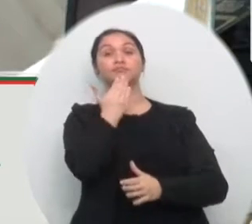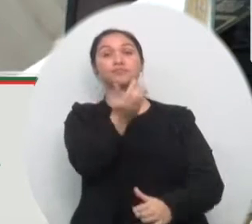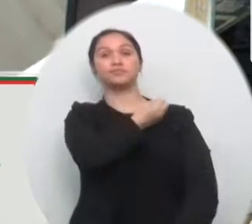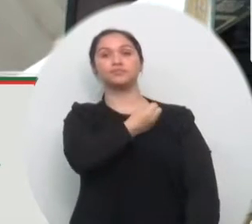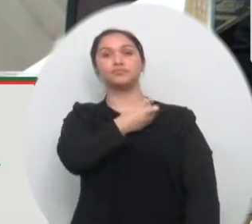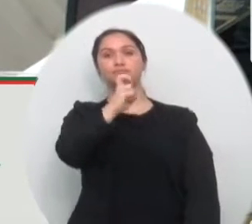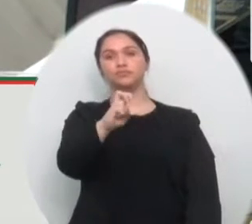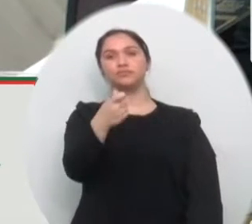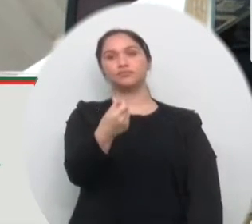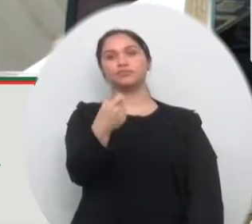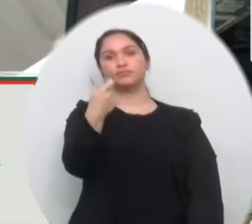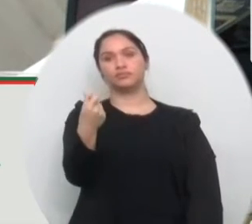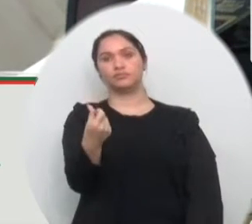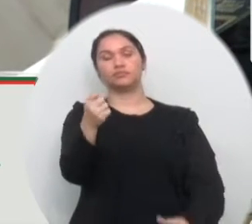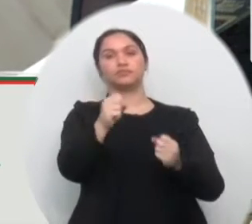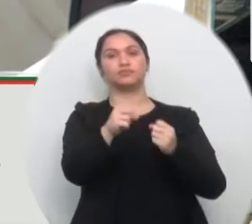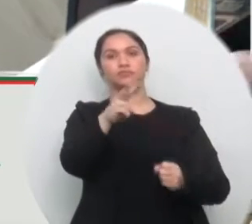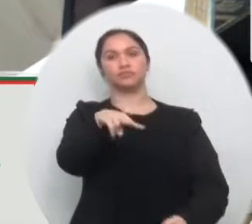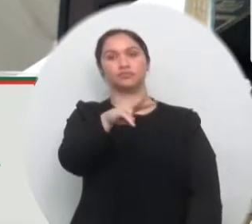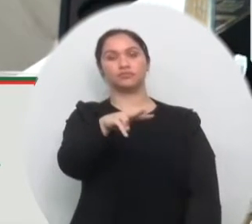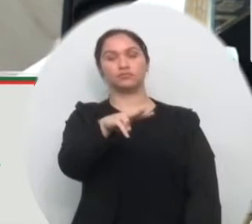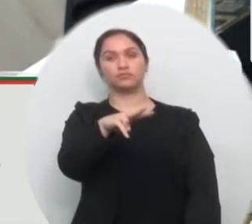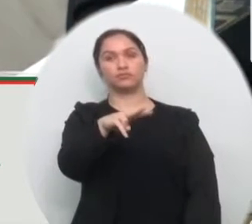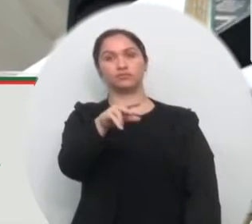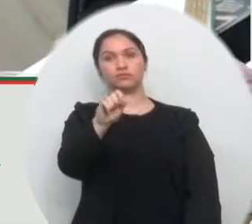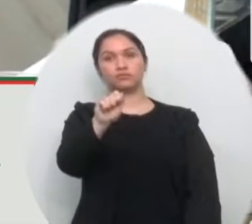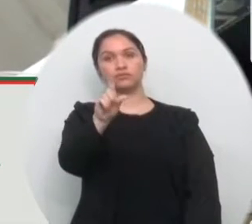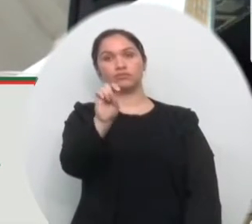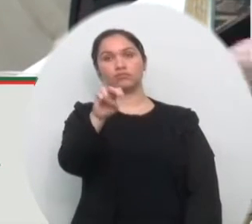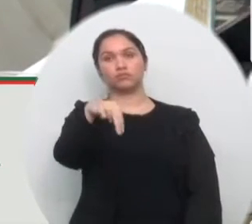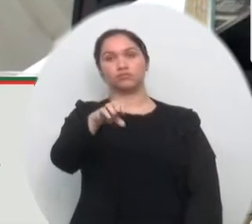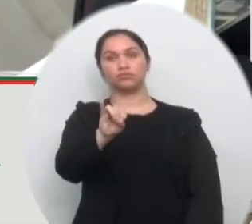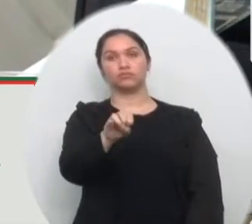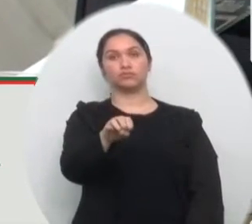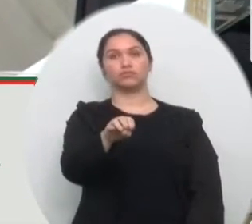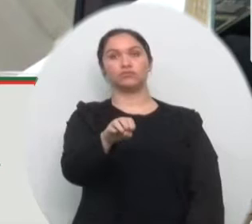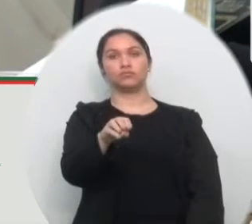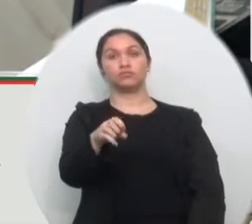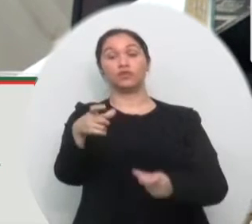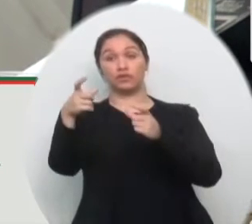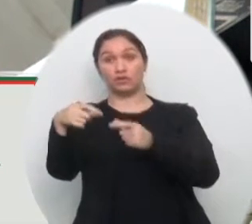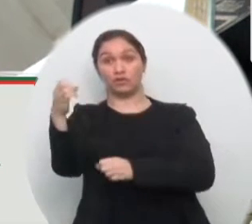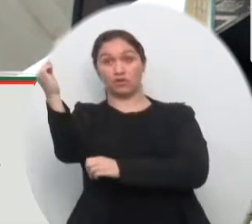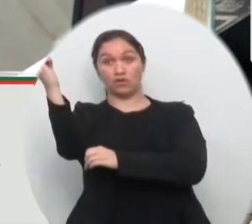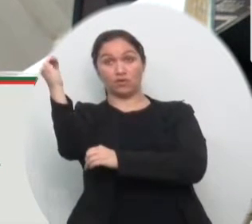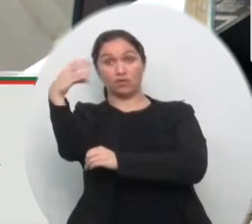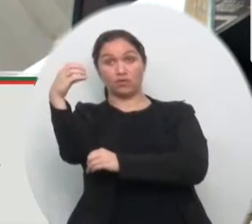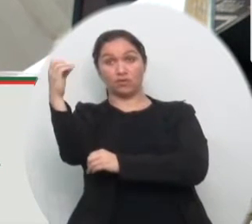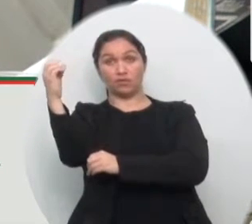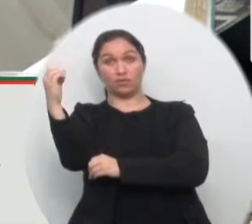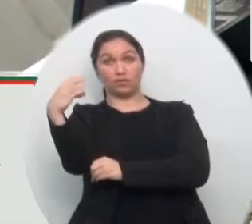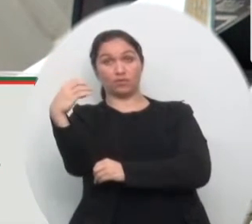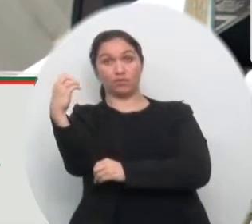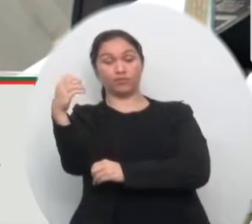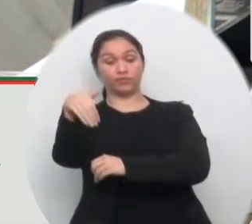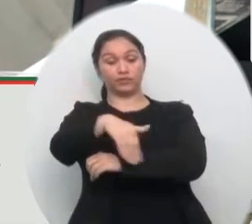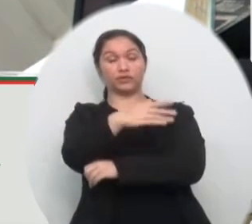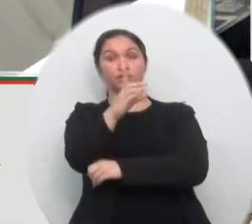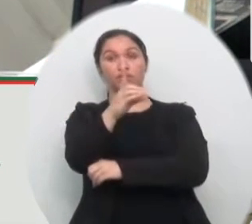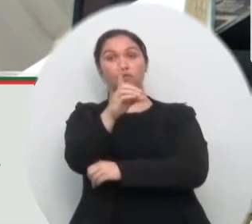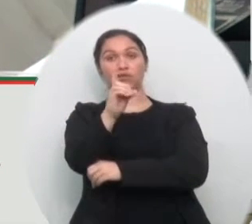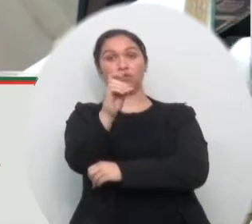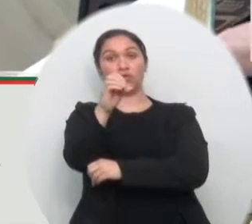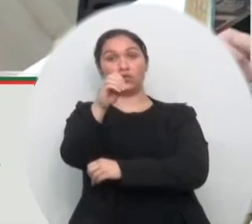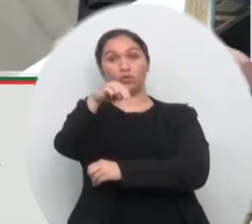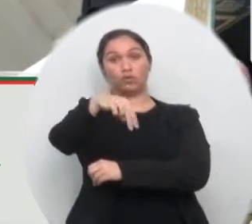número 566/18, autoria vereador Aldinei Potelec, assunto instalação de poste de iluminação pública na rua Dona